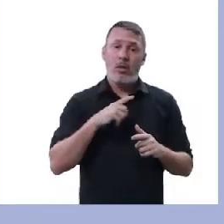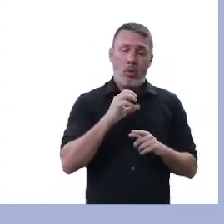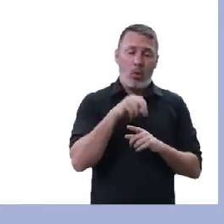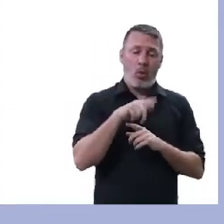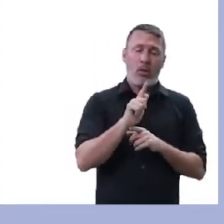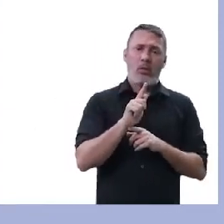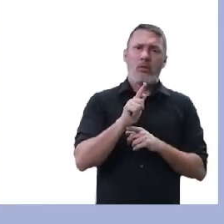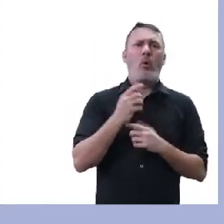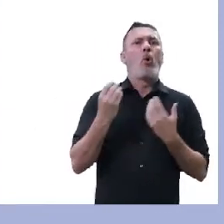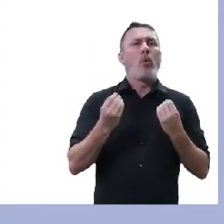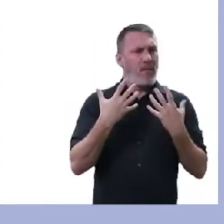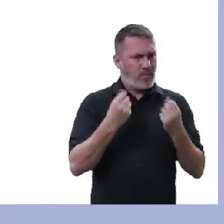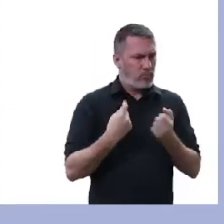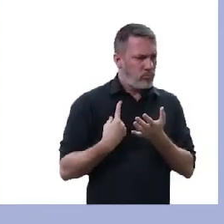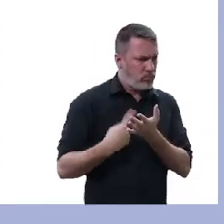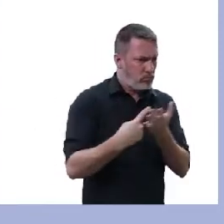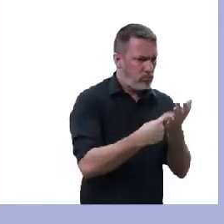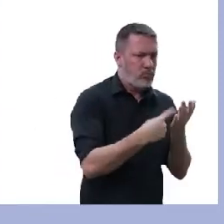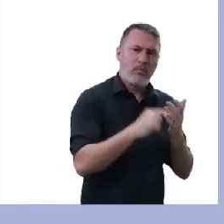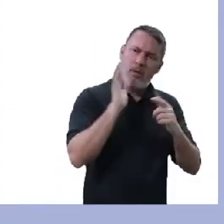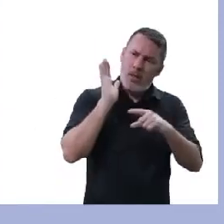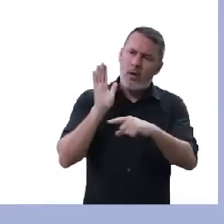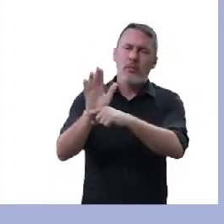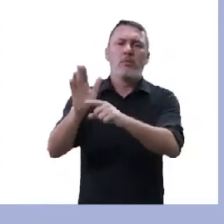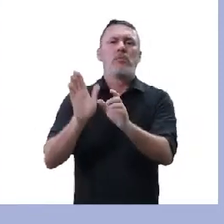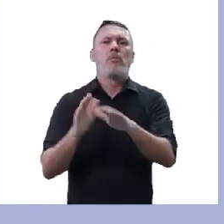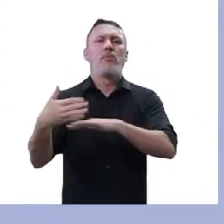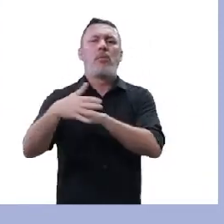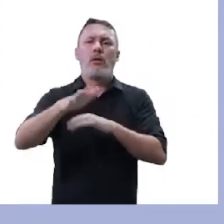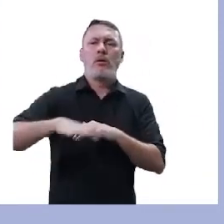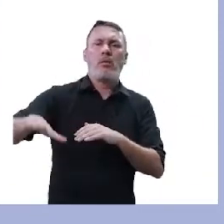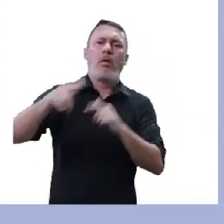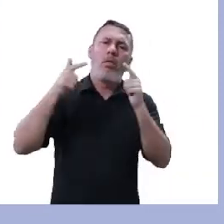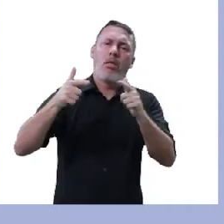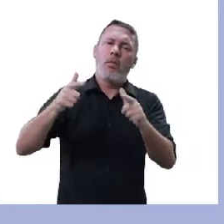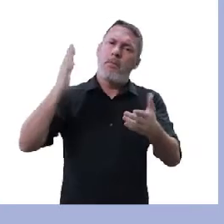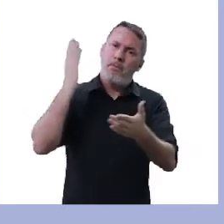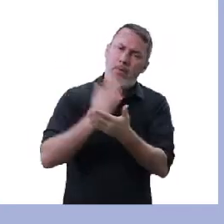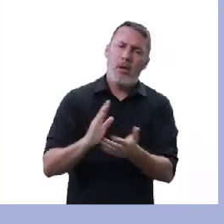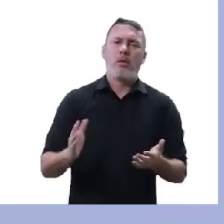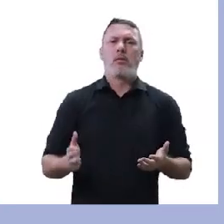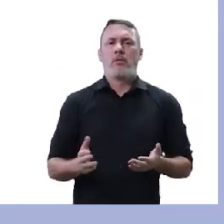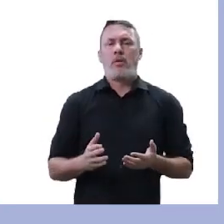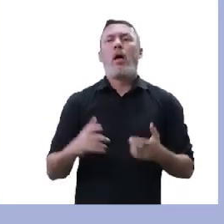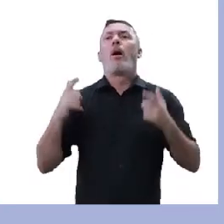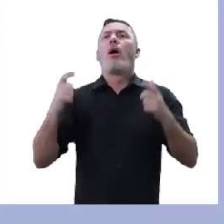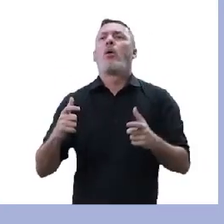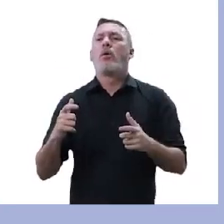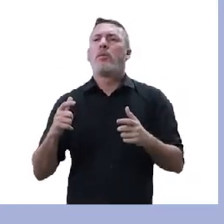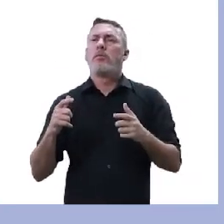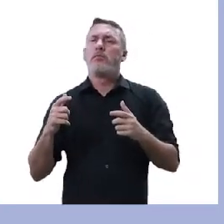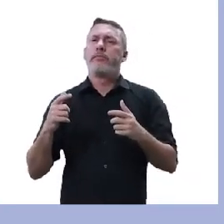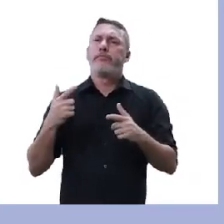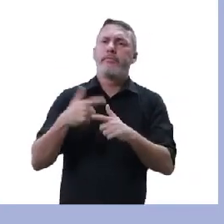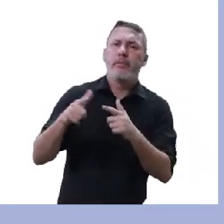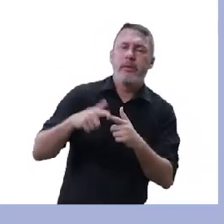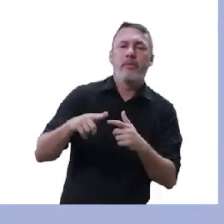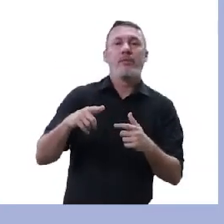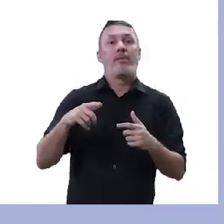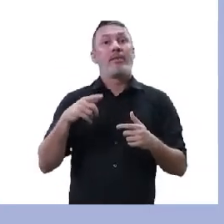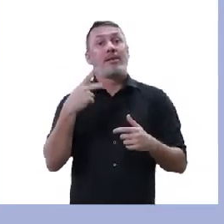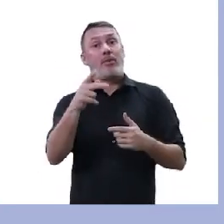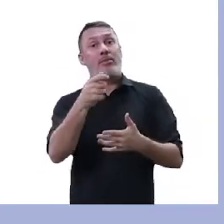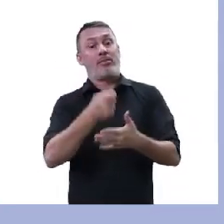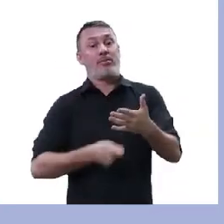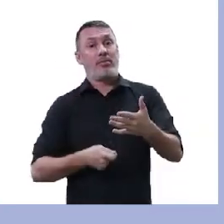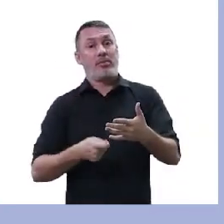ONG não pode trabalhar? Por que você não pode juntar com seus amigos e conversar sobre esse processo? Aonde está acontecendo esse processo? Porque vai depender